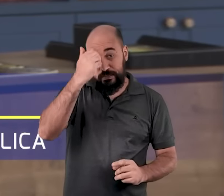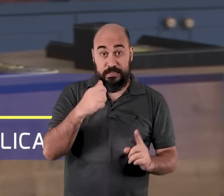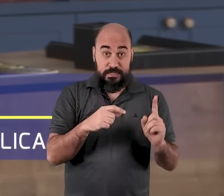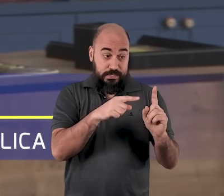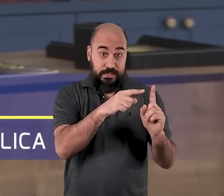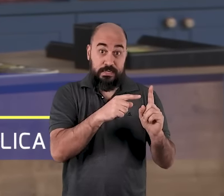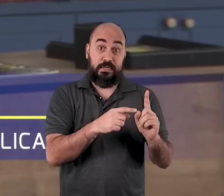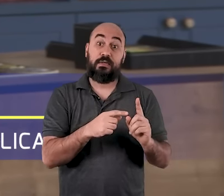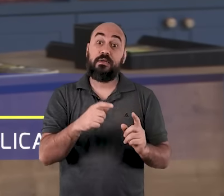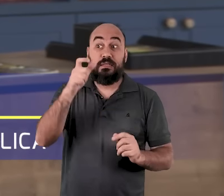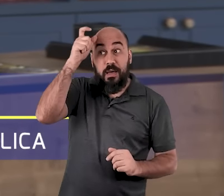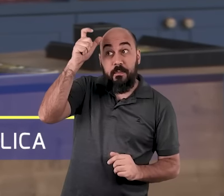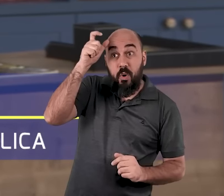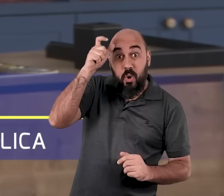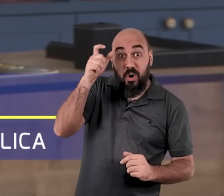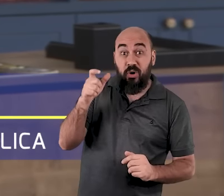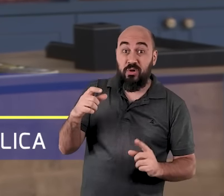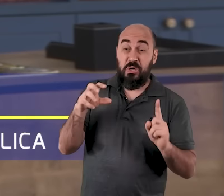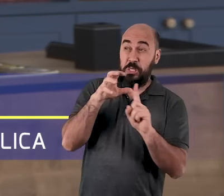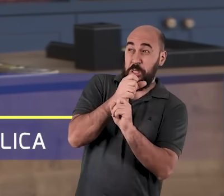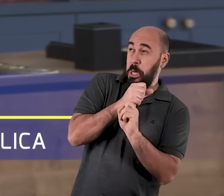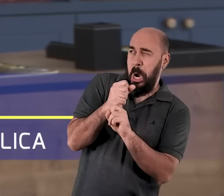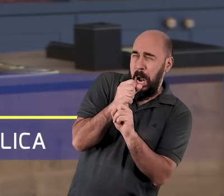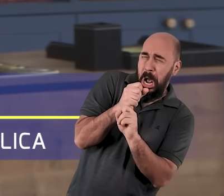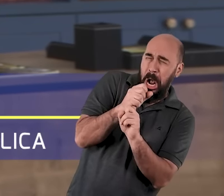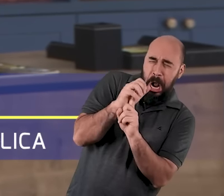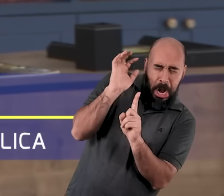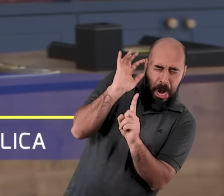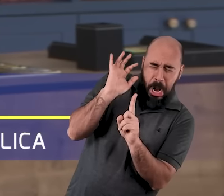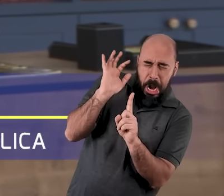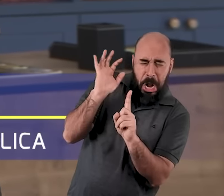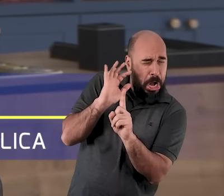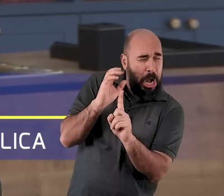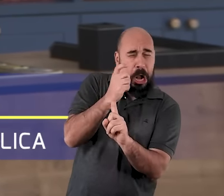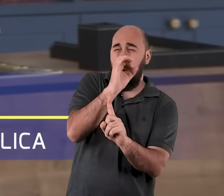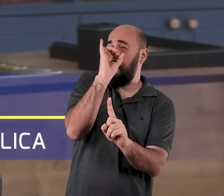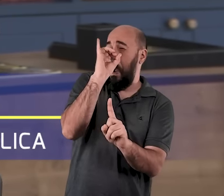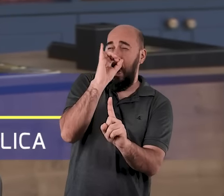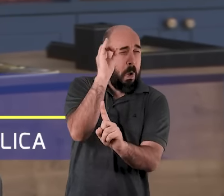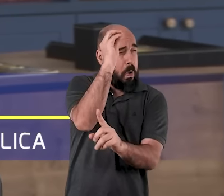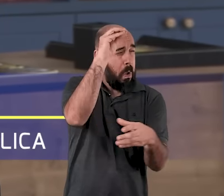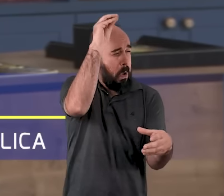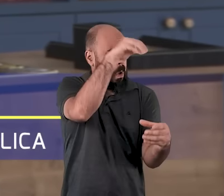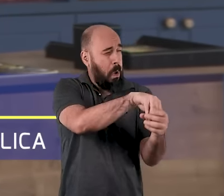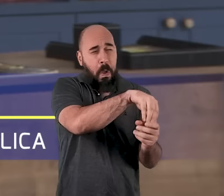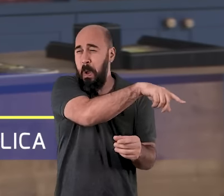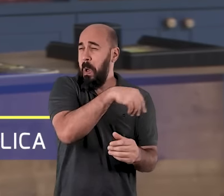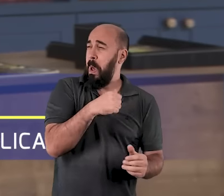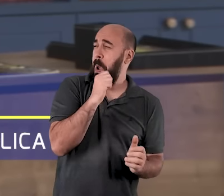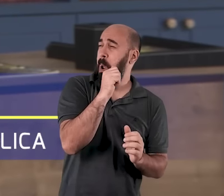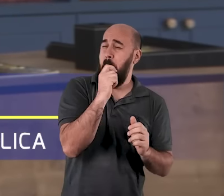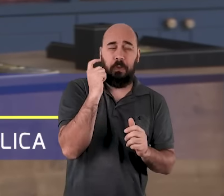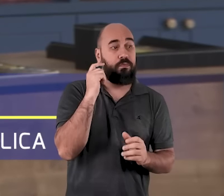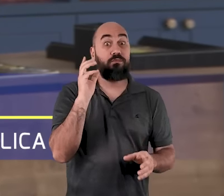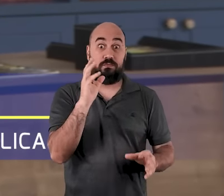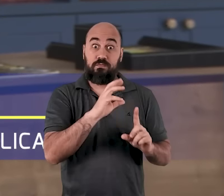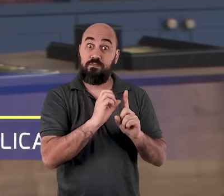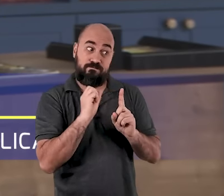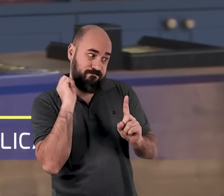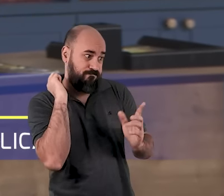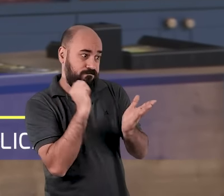demônios pedem que Jesus os coloque nos porcos. Então, A Bíblia diz que o mal entra naqueles porcos,